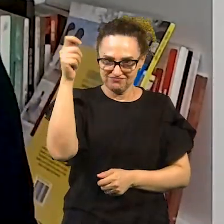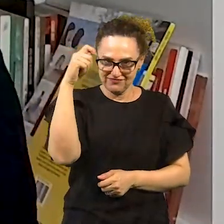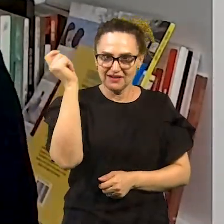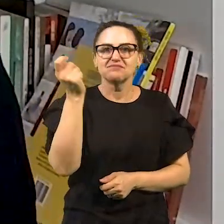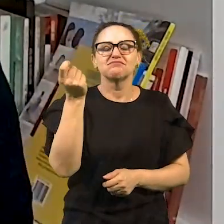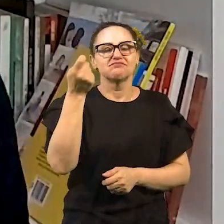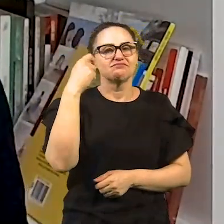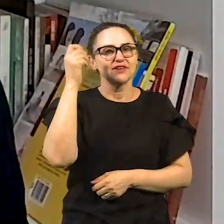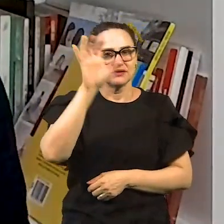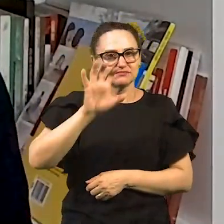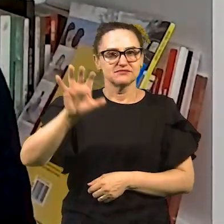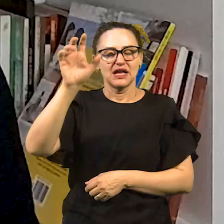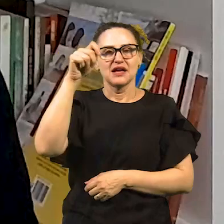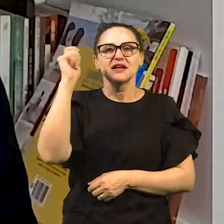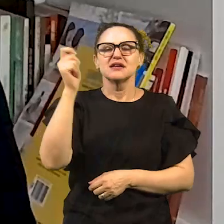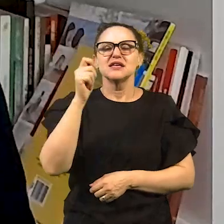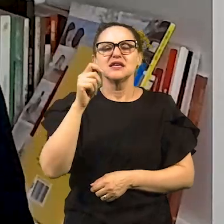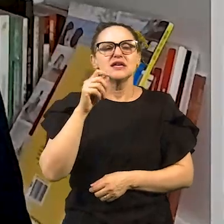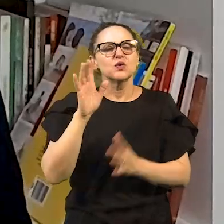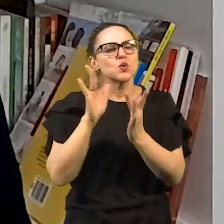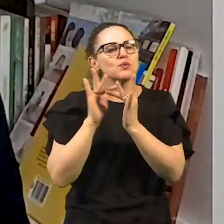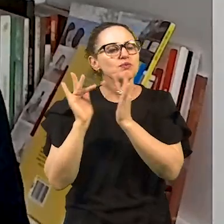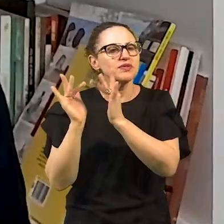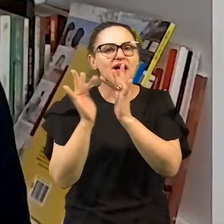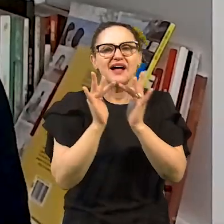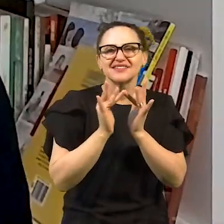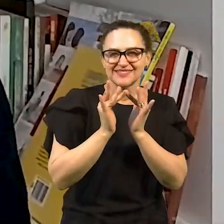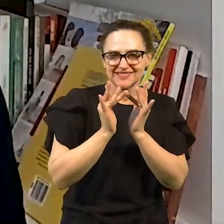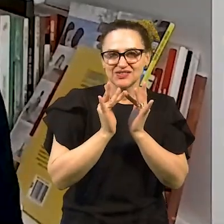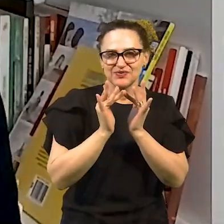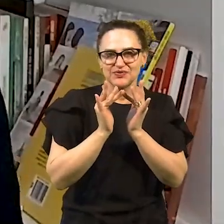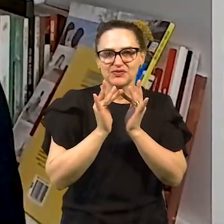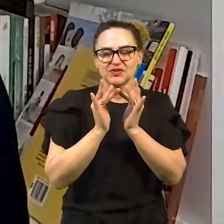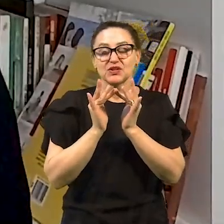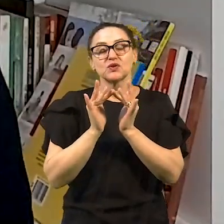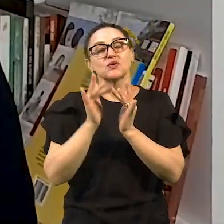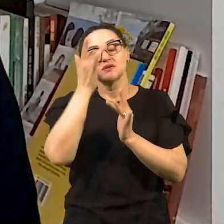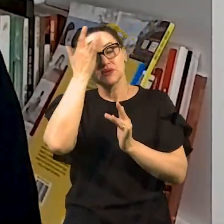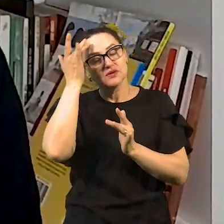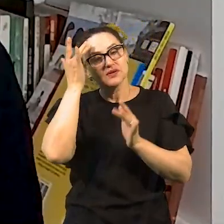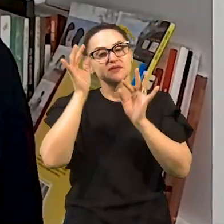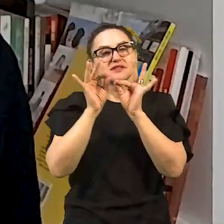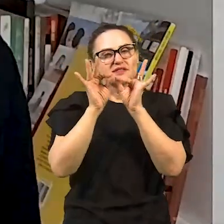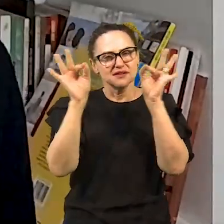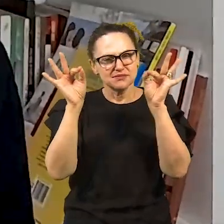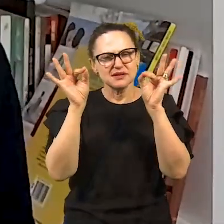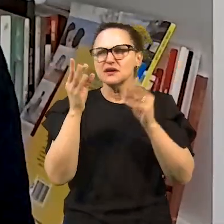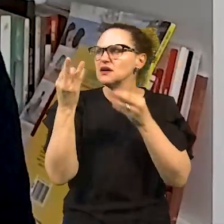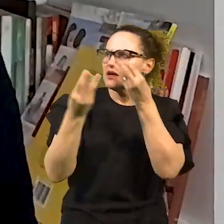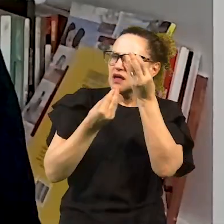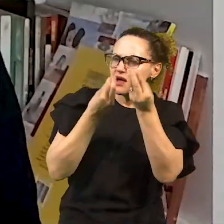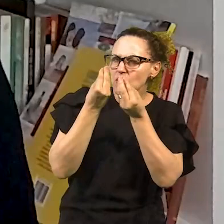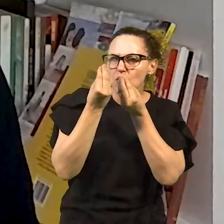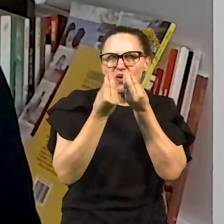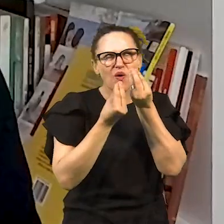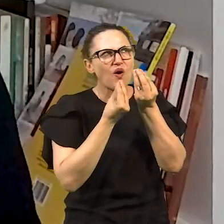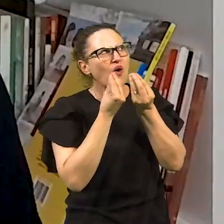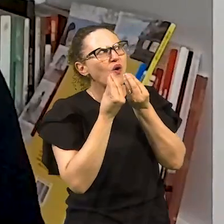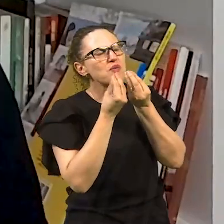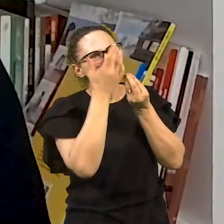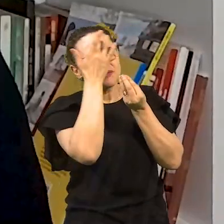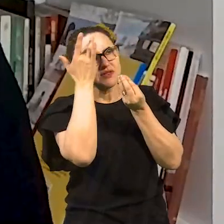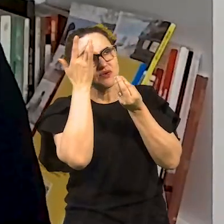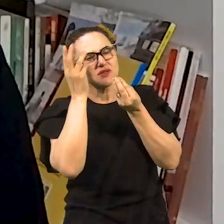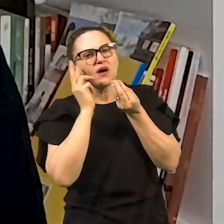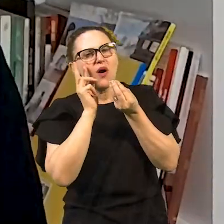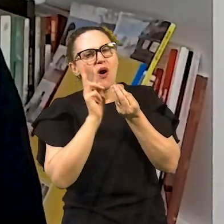que ele tem com pessoas simples. E aí a gente percebe como essas pessoas simples imaginam que seja o imperador, qual